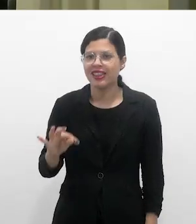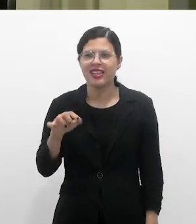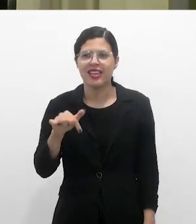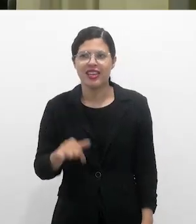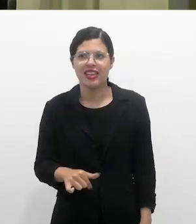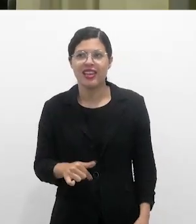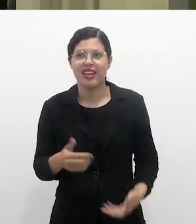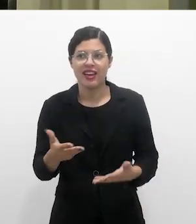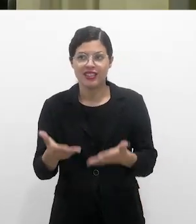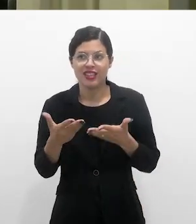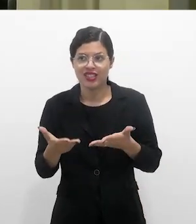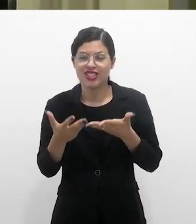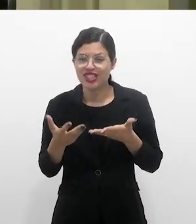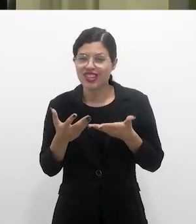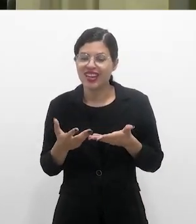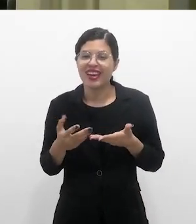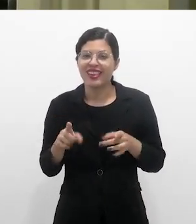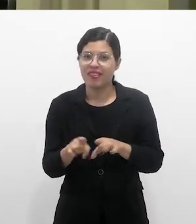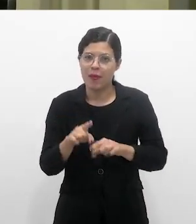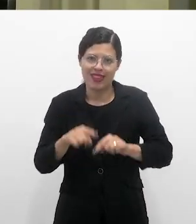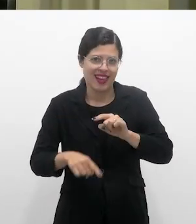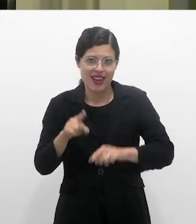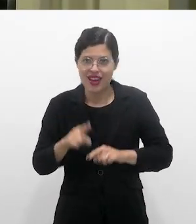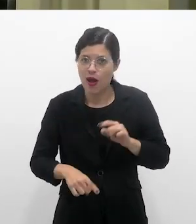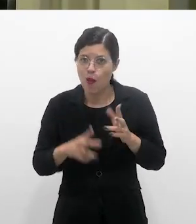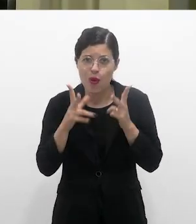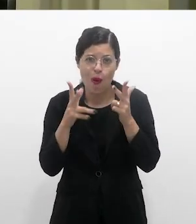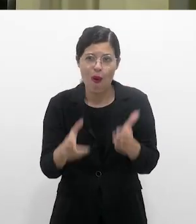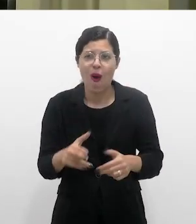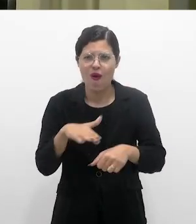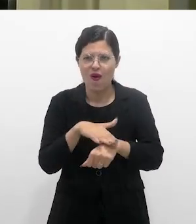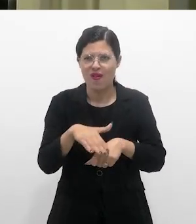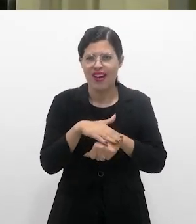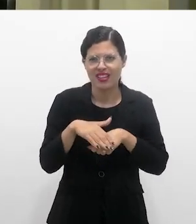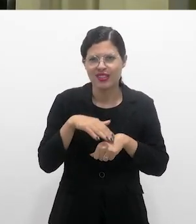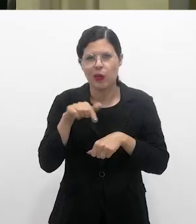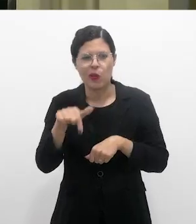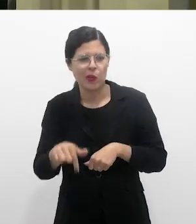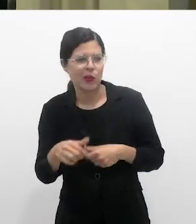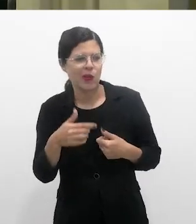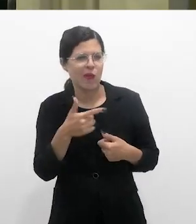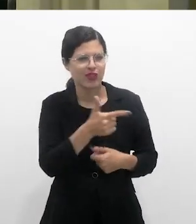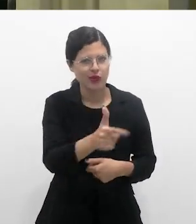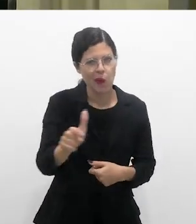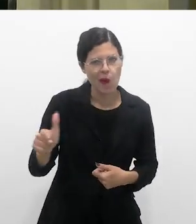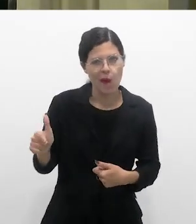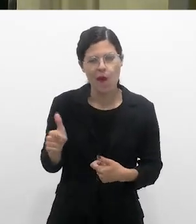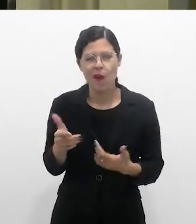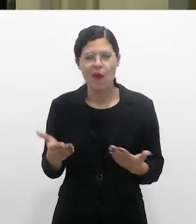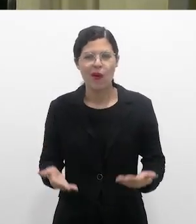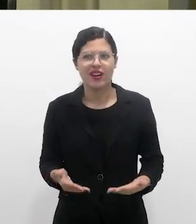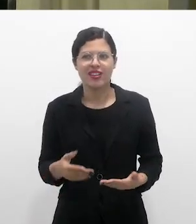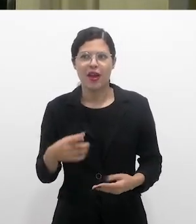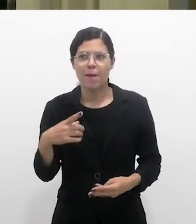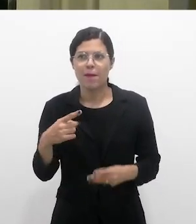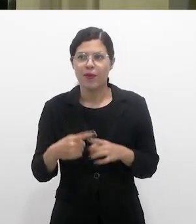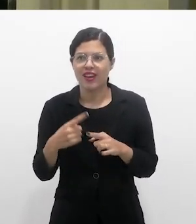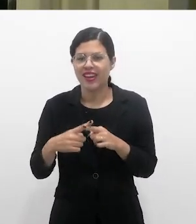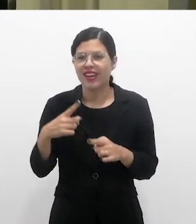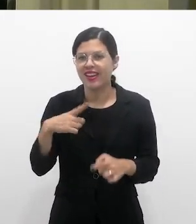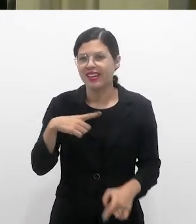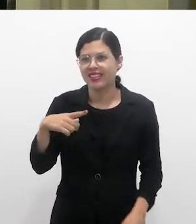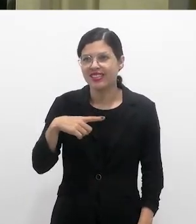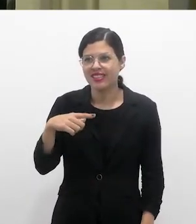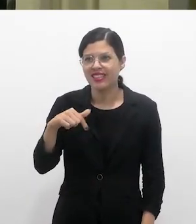seus ídolos, você quer ter uma peça no ídolo daquele. E aí conversa com um, conversa com o outro. E aí você vai, porque tem um rapaz que